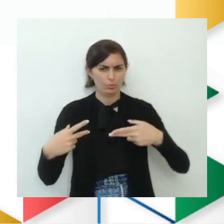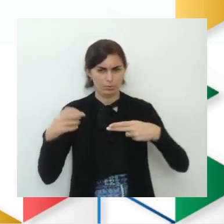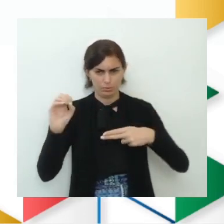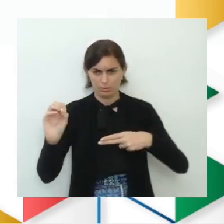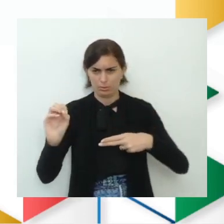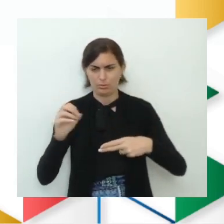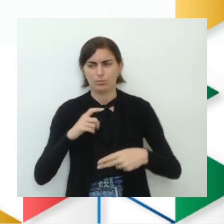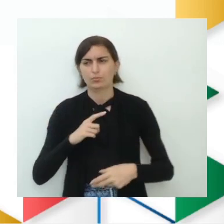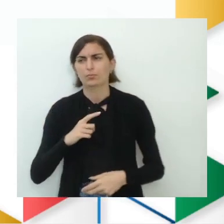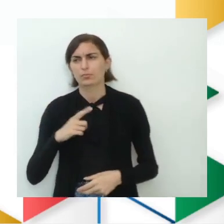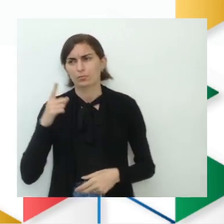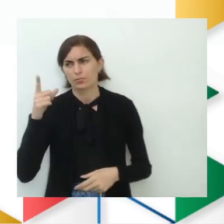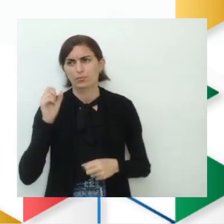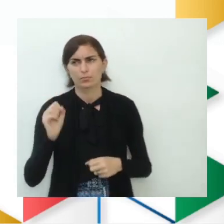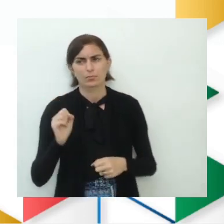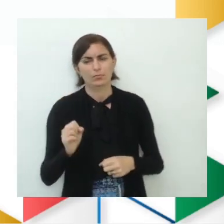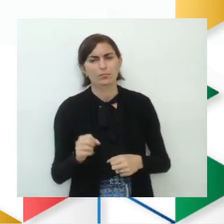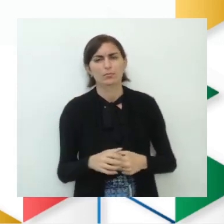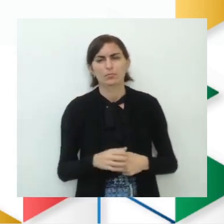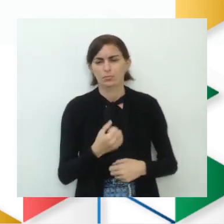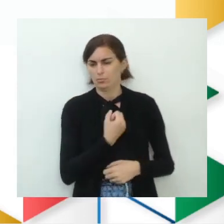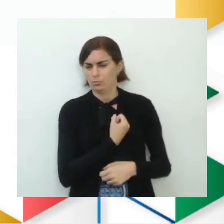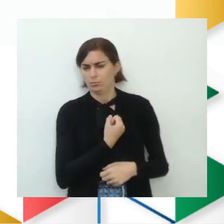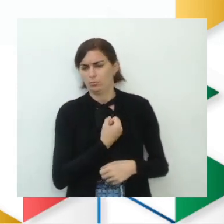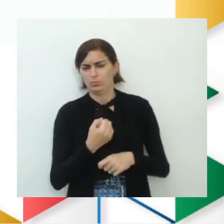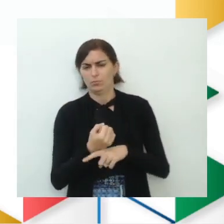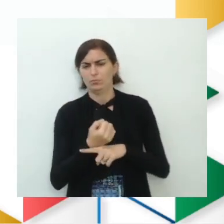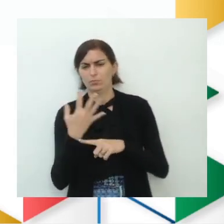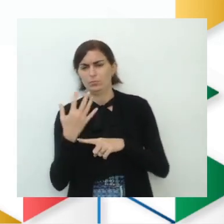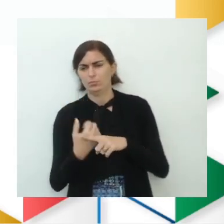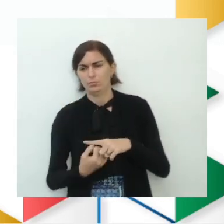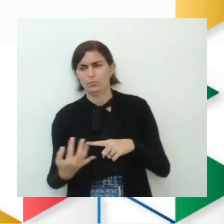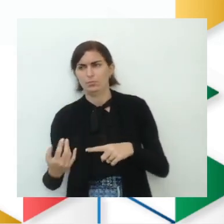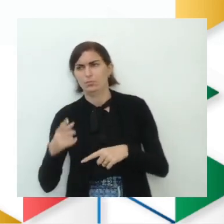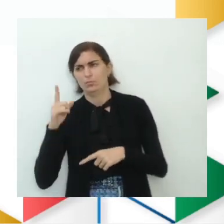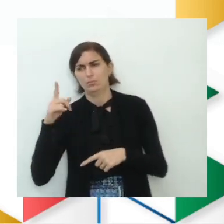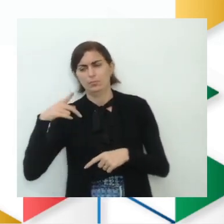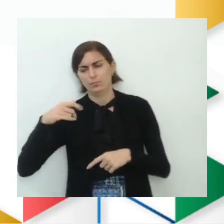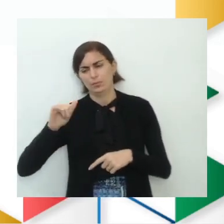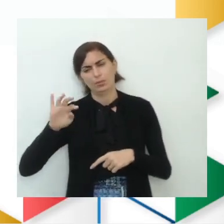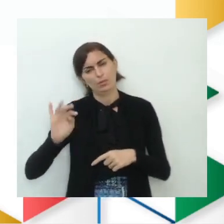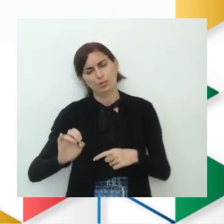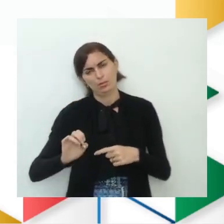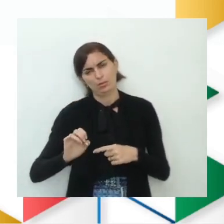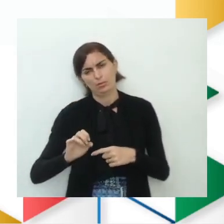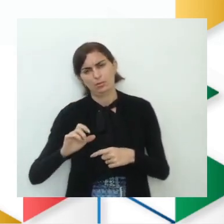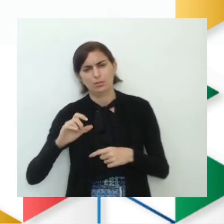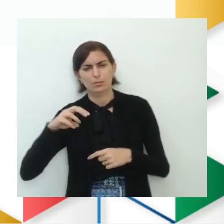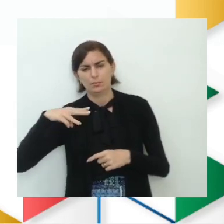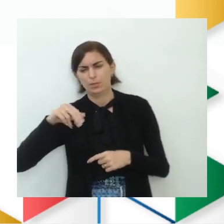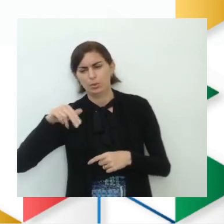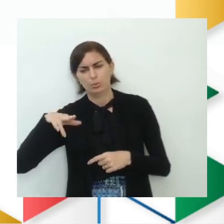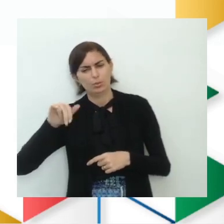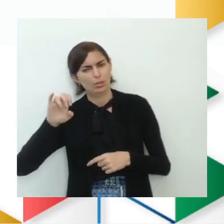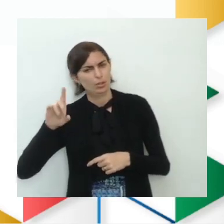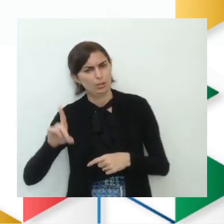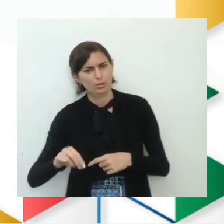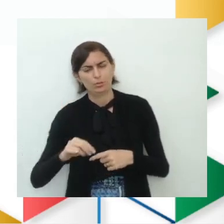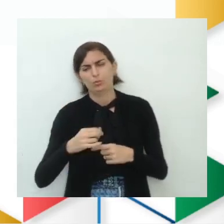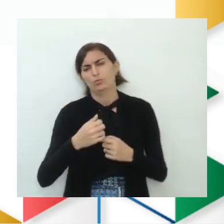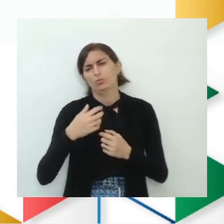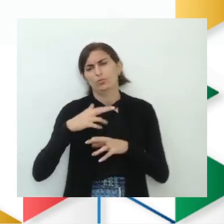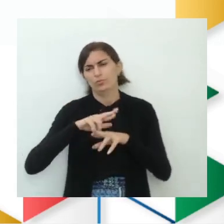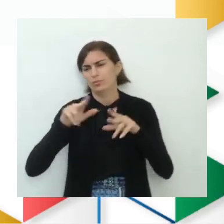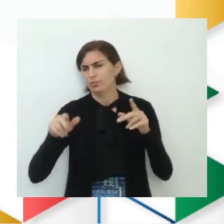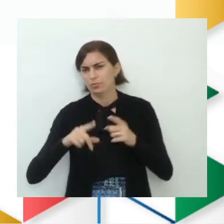bom? Então vamos lá. Você pode chamar o numerador de parte, você pode chamar o numerador diminuendo, tem várias expressões